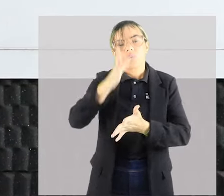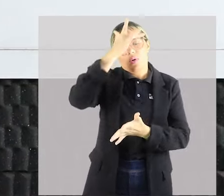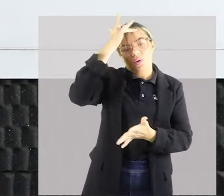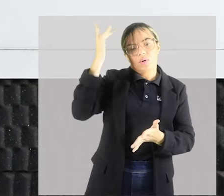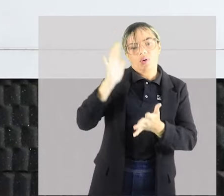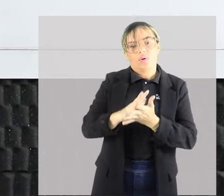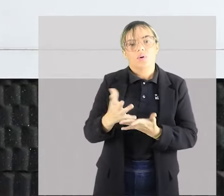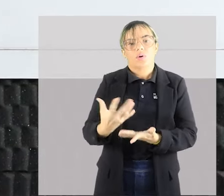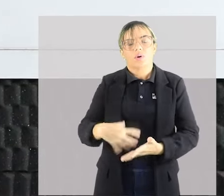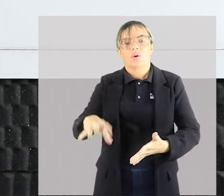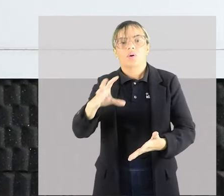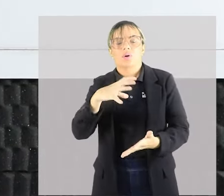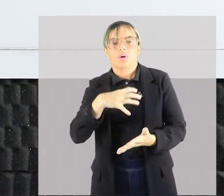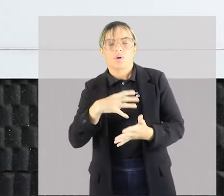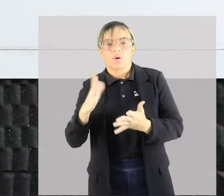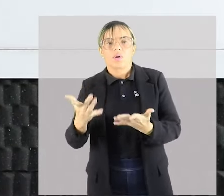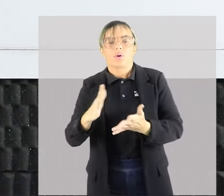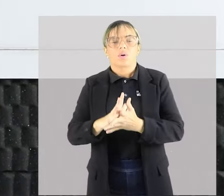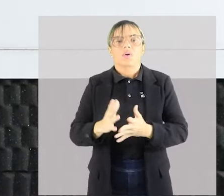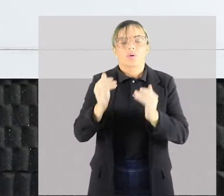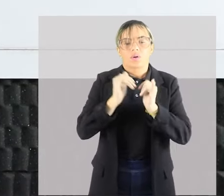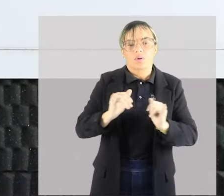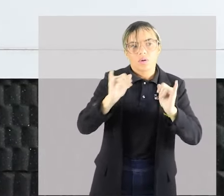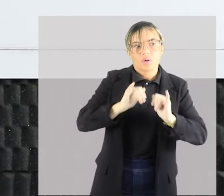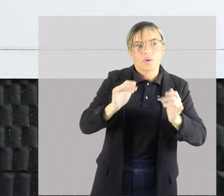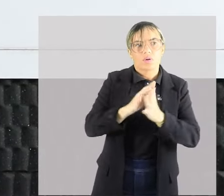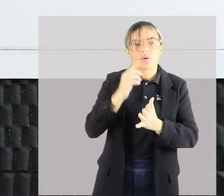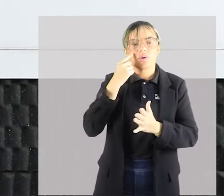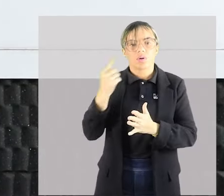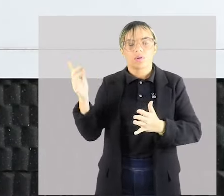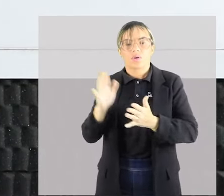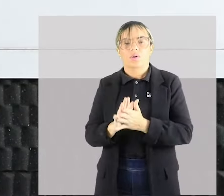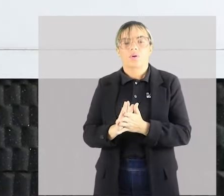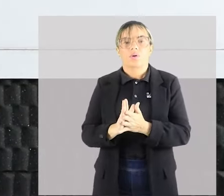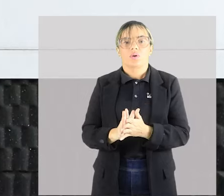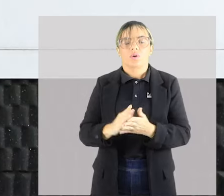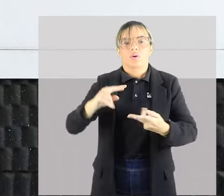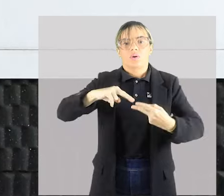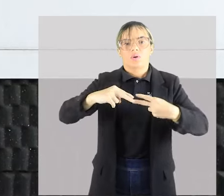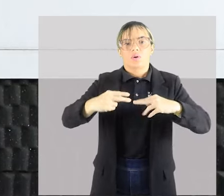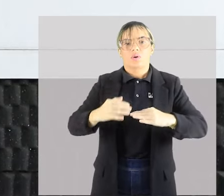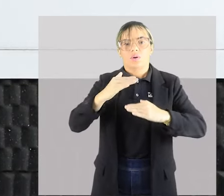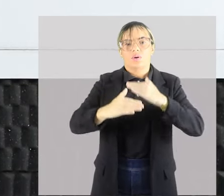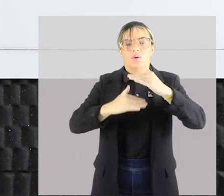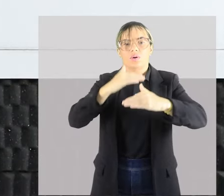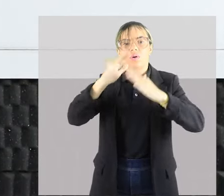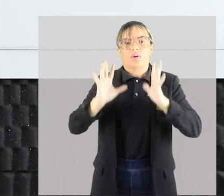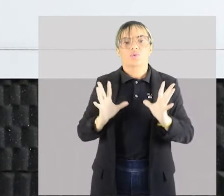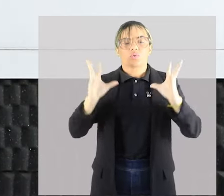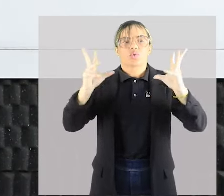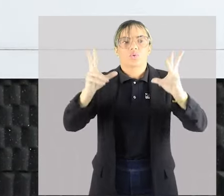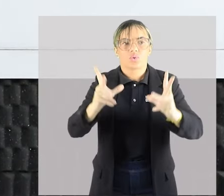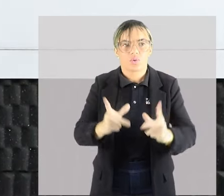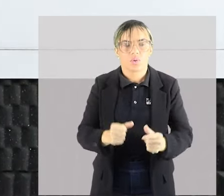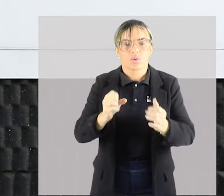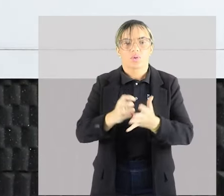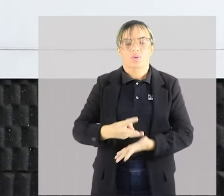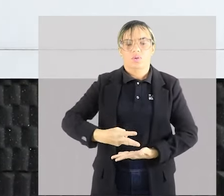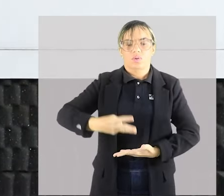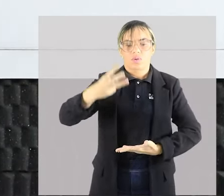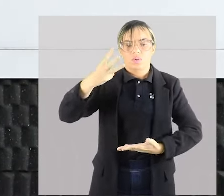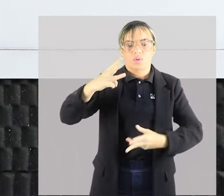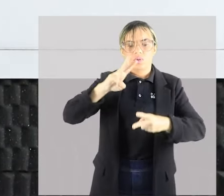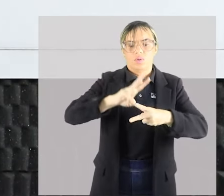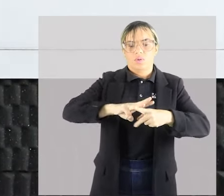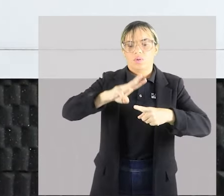sensibiliza pra gente né E que nos diz que esse código genético ele é universal todas essas trincas elas vão